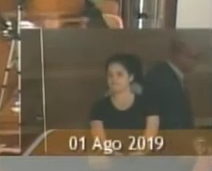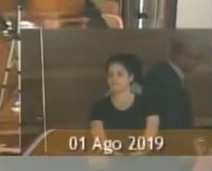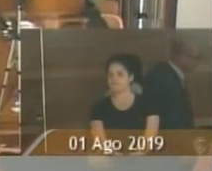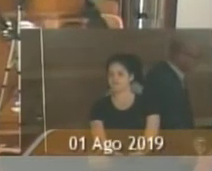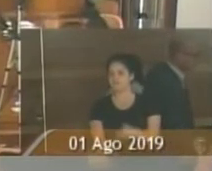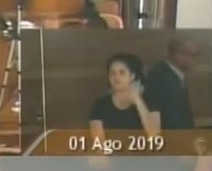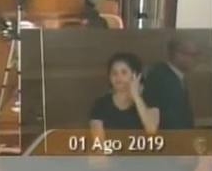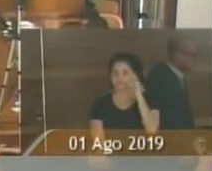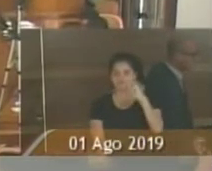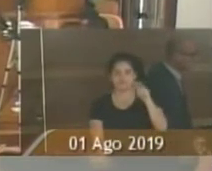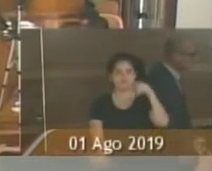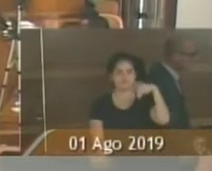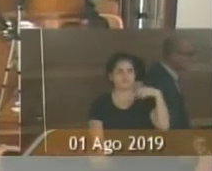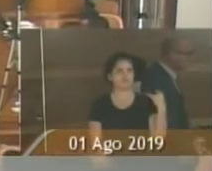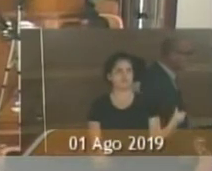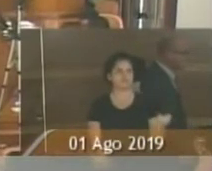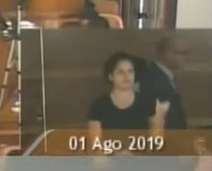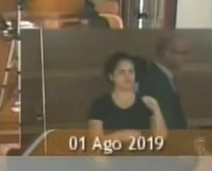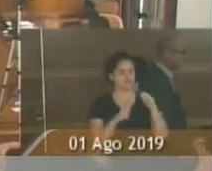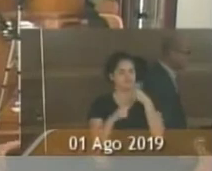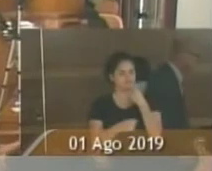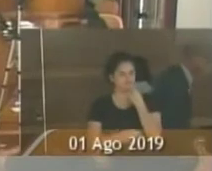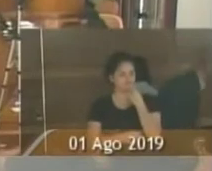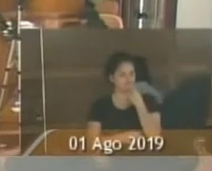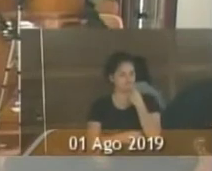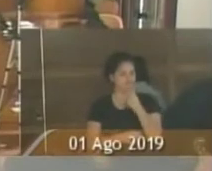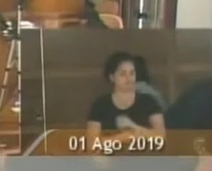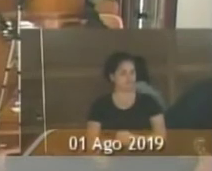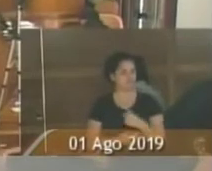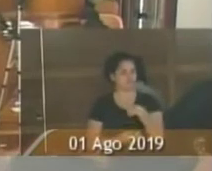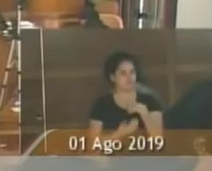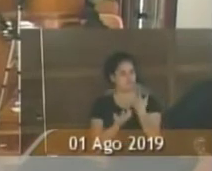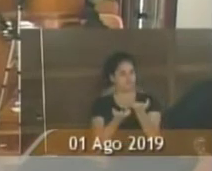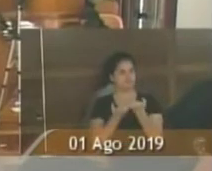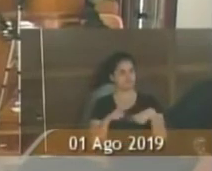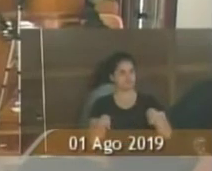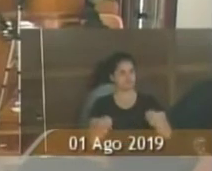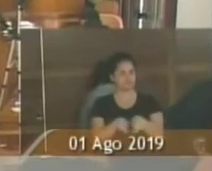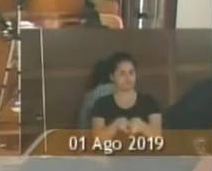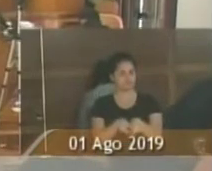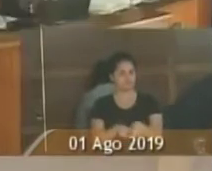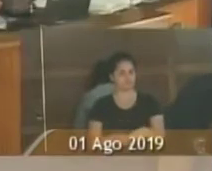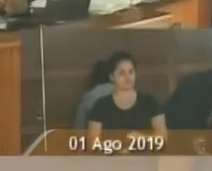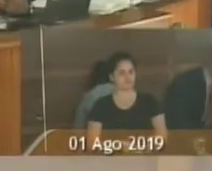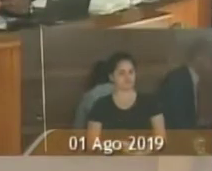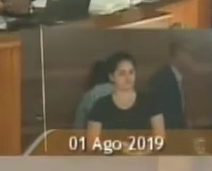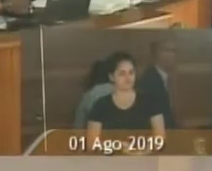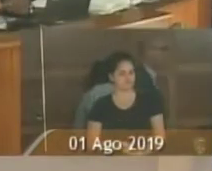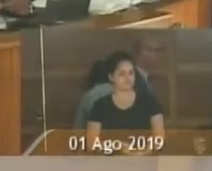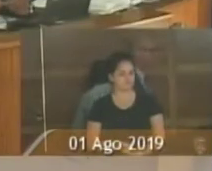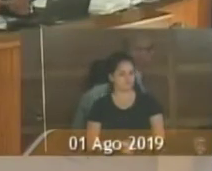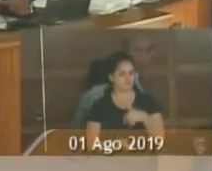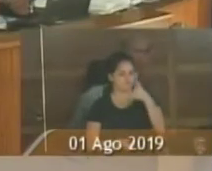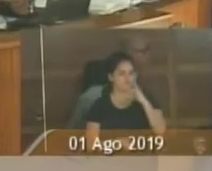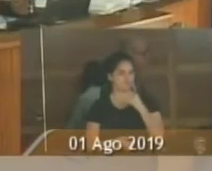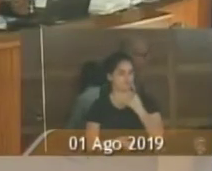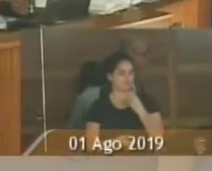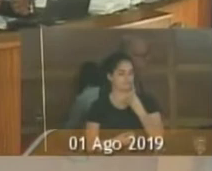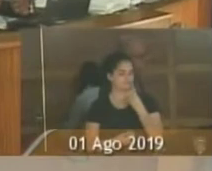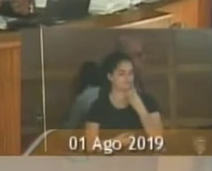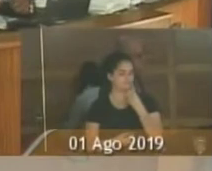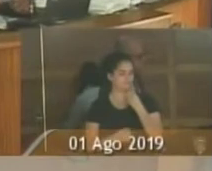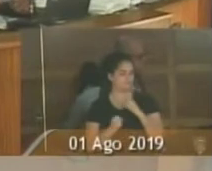Vereador Jean, é importante fazer essa fala assim. Eu quero aqui também aproveitar um ensejo para poder agradecer